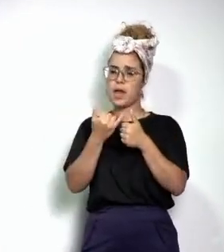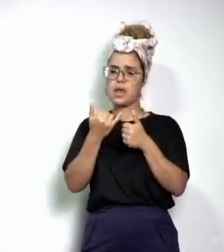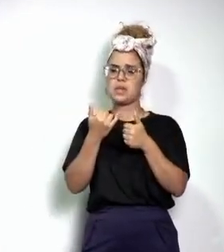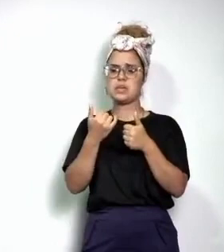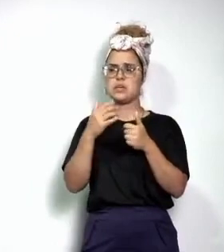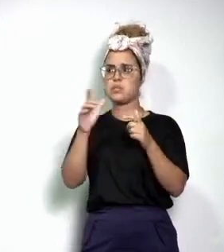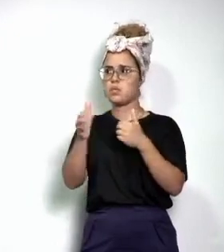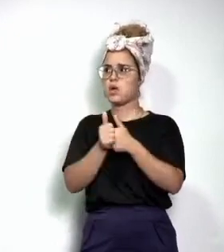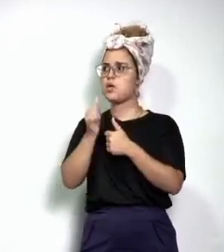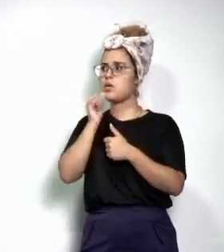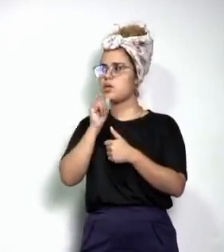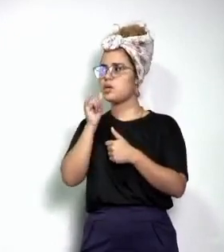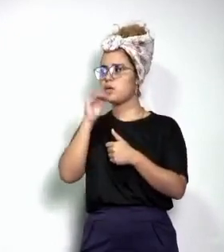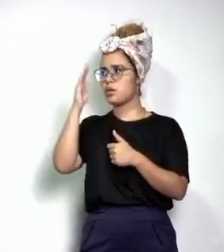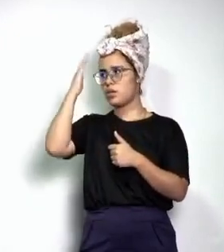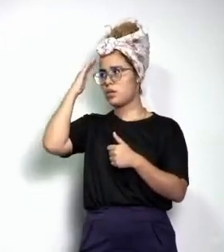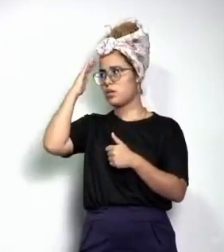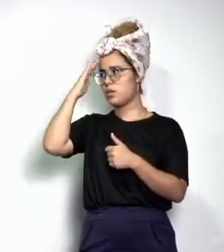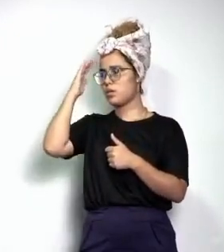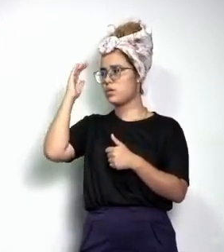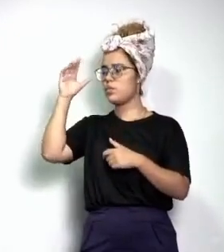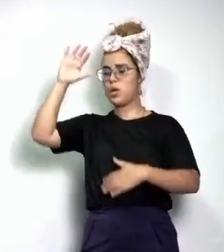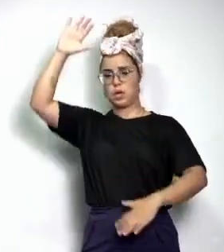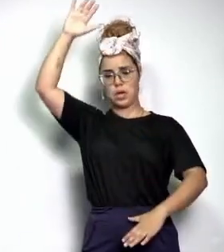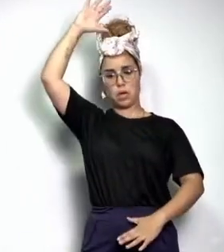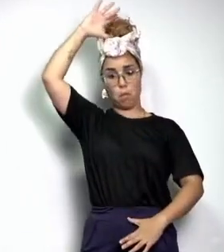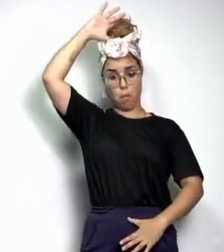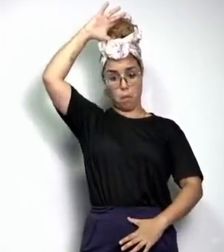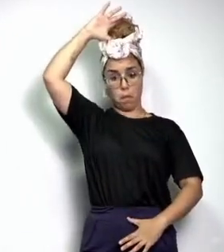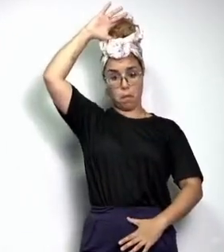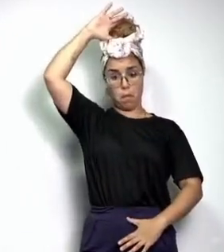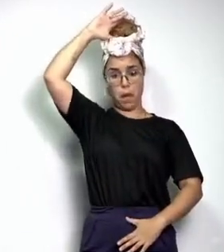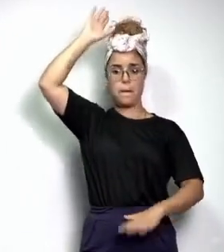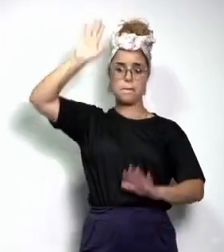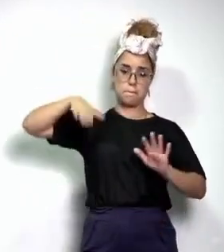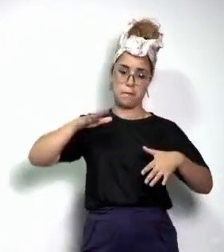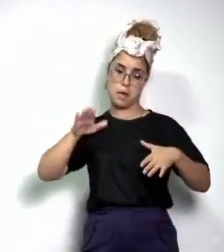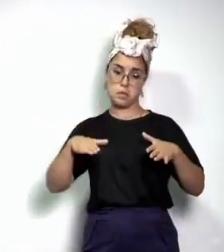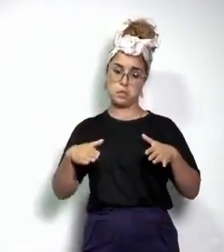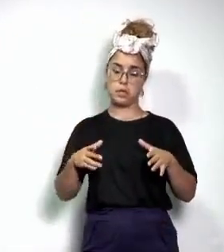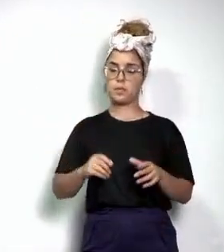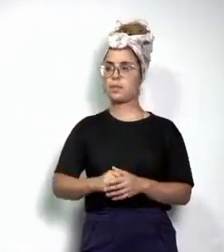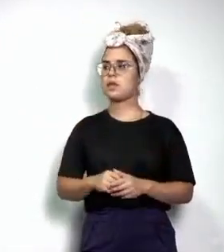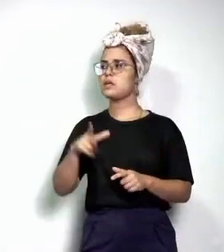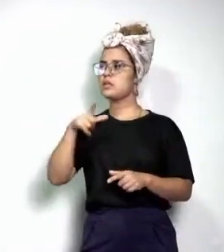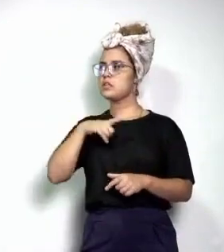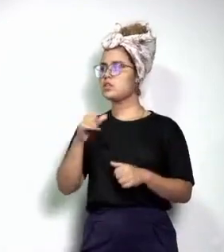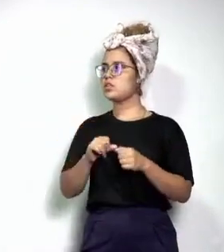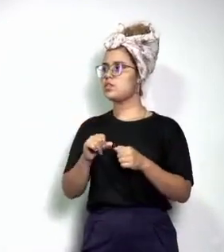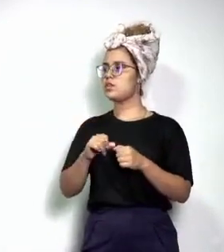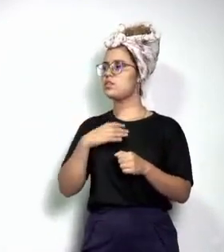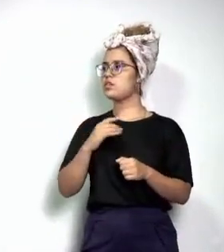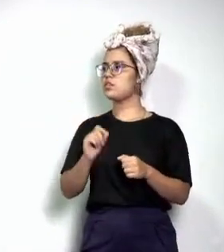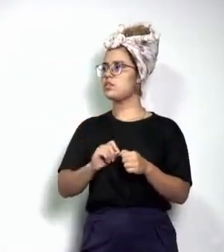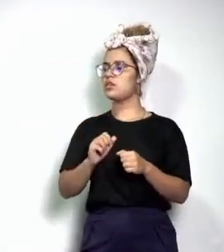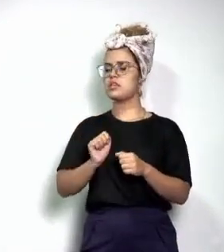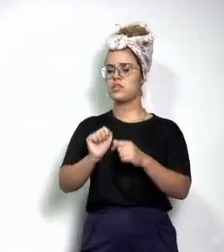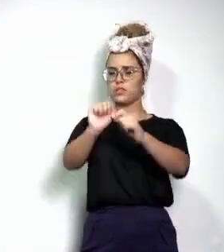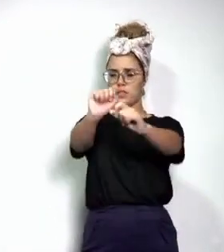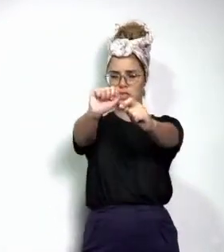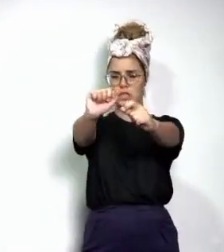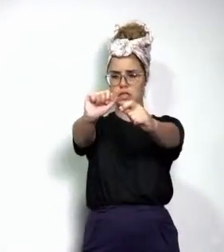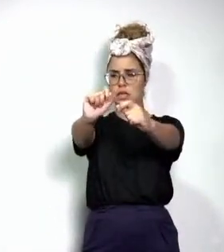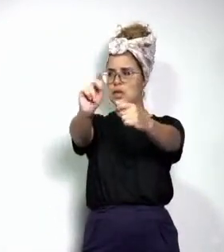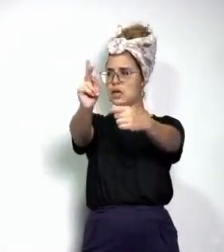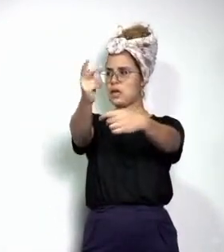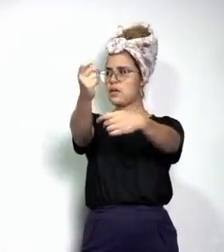exemplo, e eu sei que, então, o enquadramento deve estar aqui, provavelmente. Se tiver isso mesmo, eu já sei que, se eu fizer assim com a